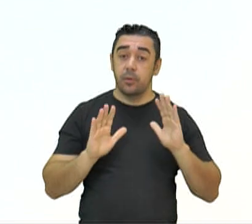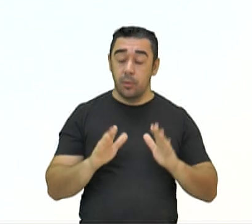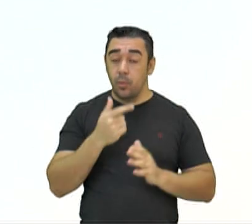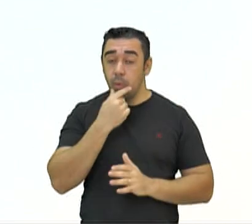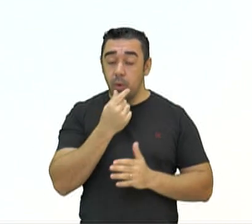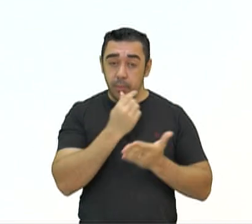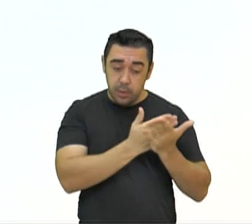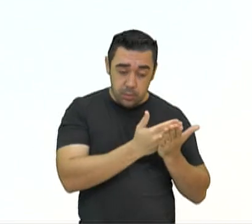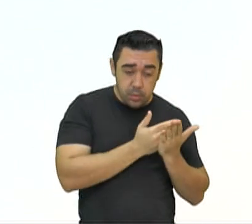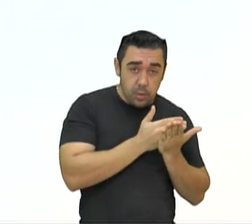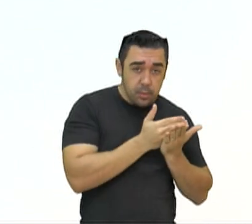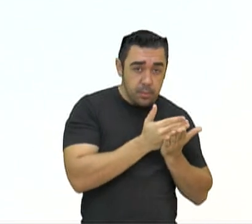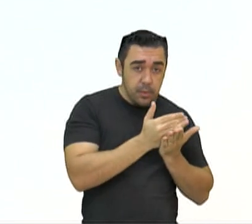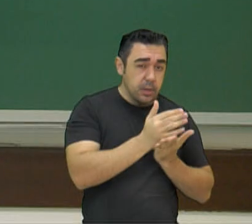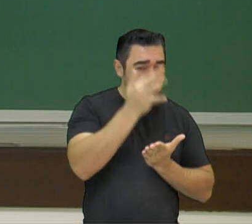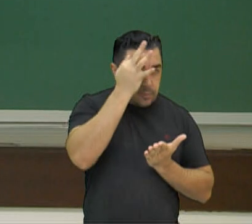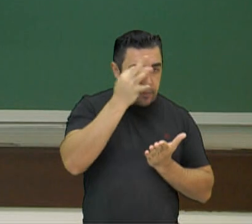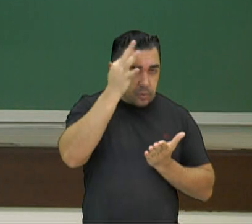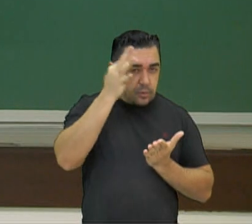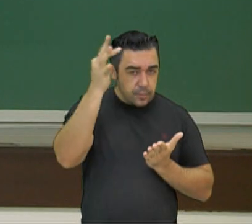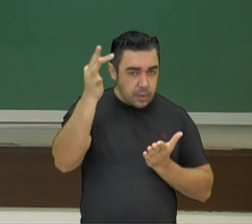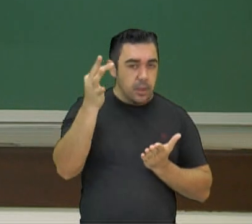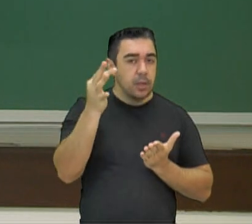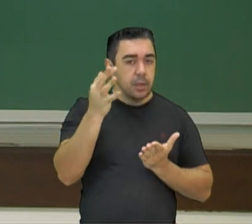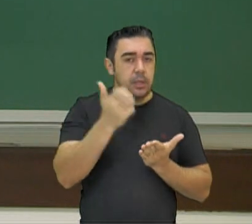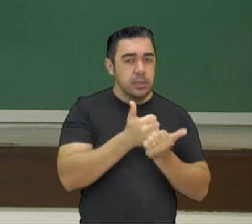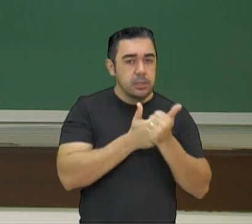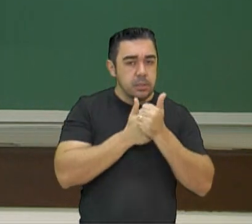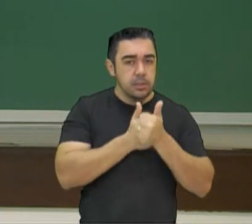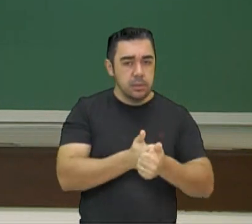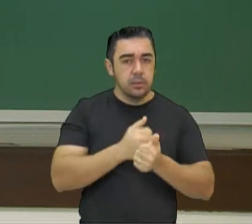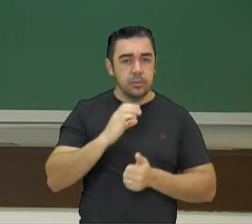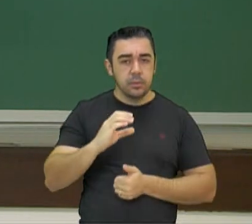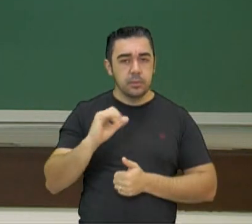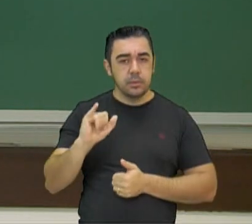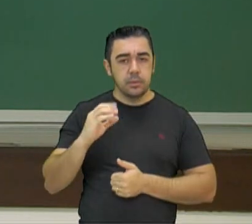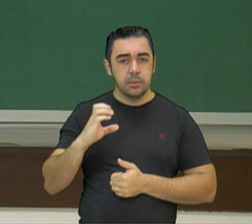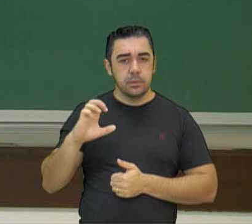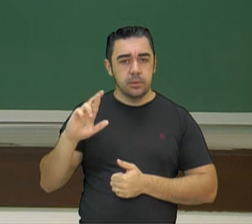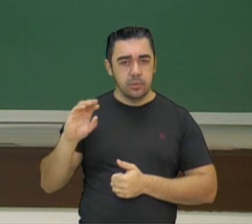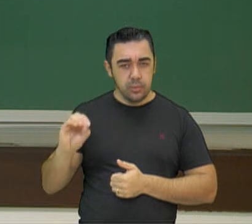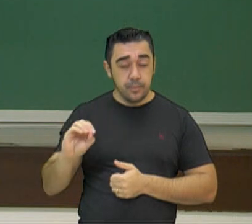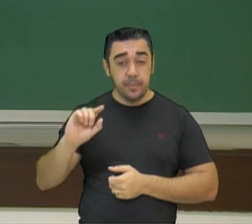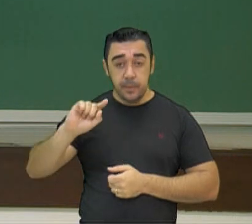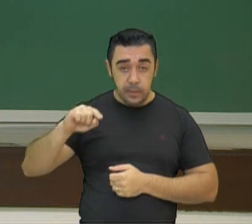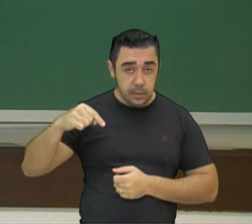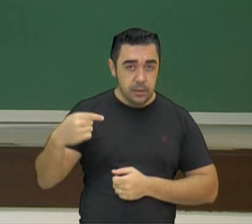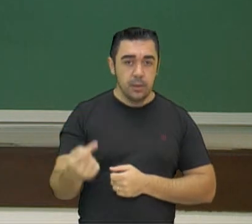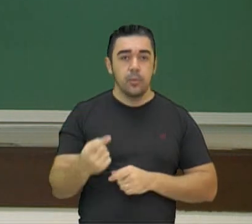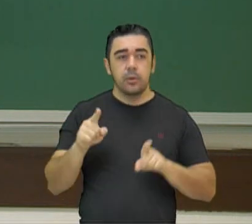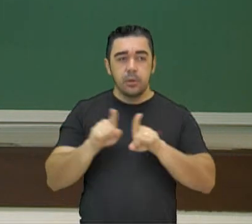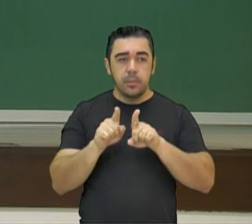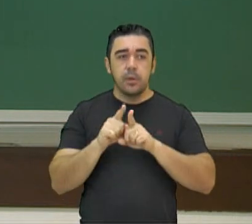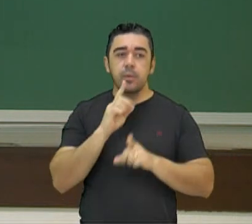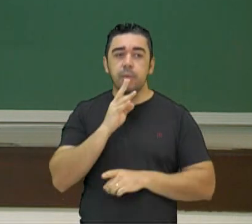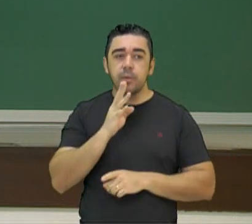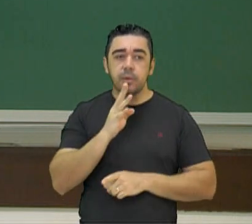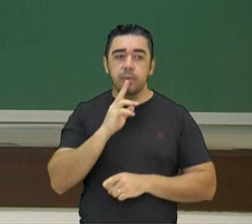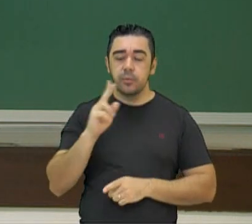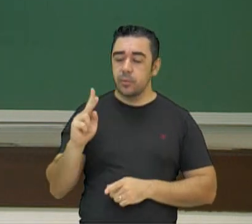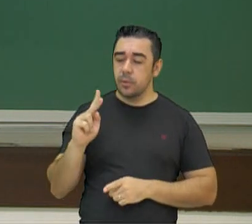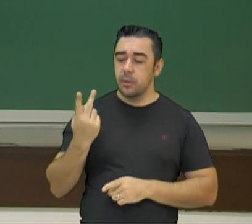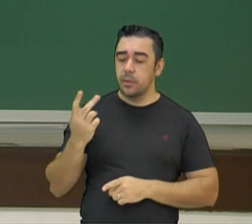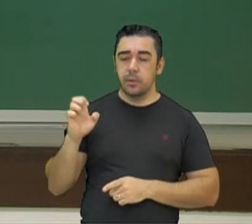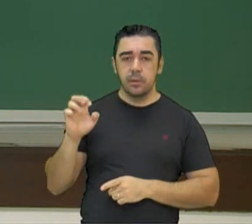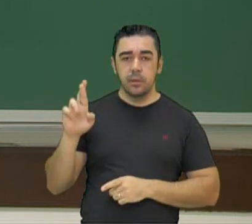no começo do seu filosofar, seguiu Cícero. Logo depois, ele também conheceu a filosofia do